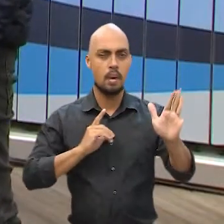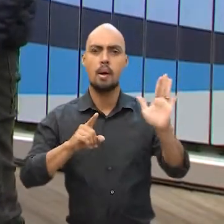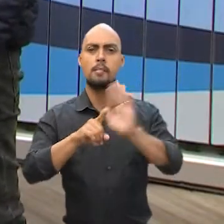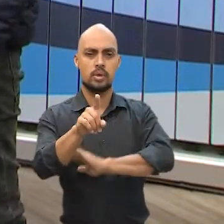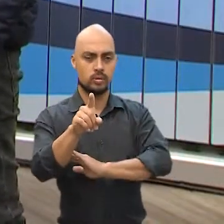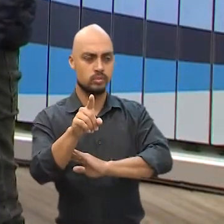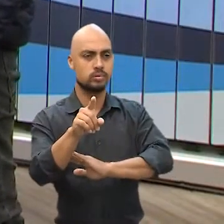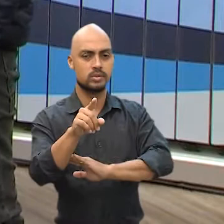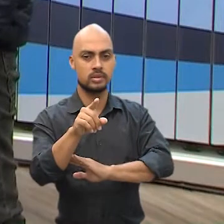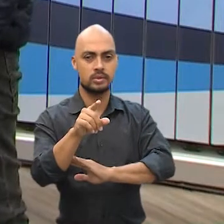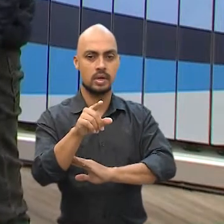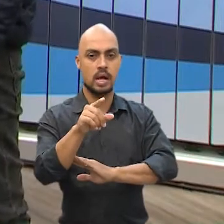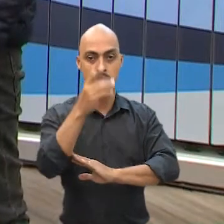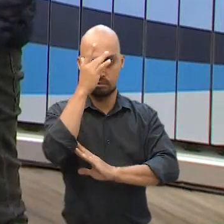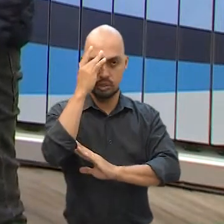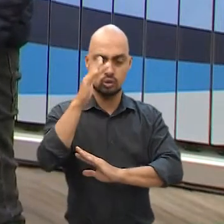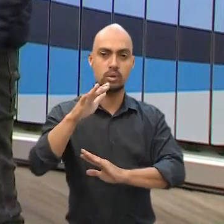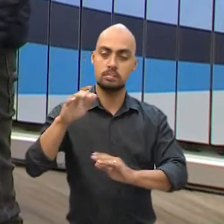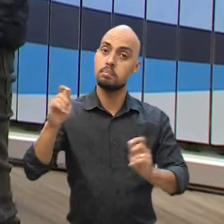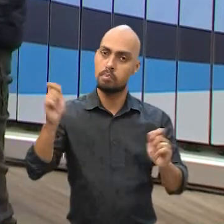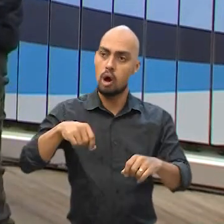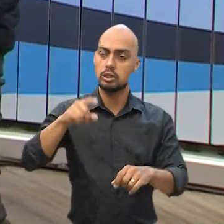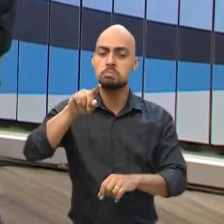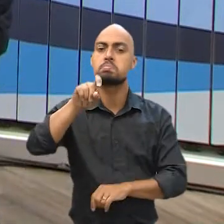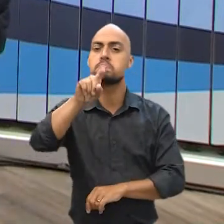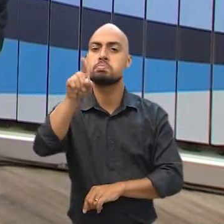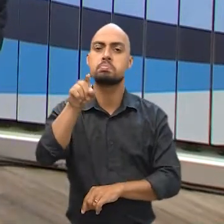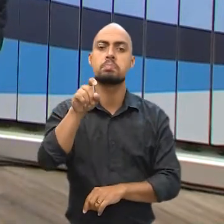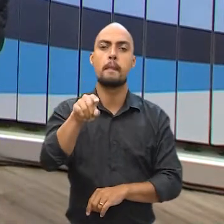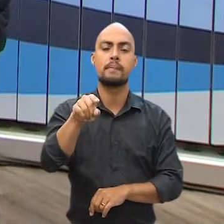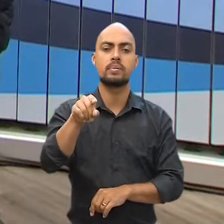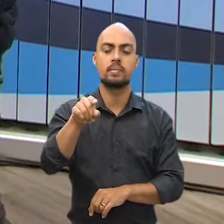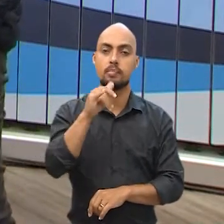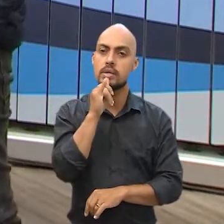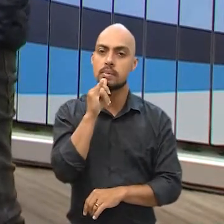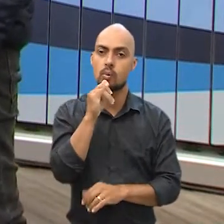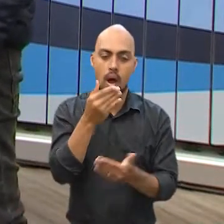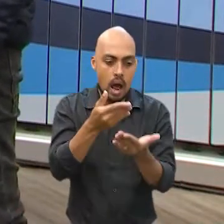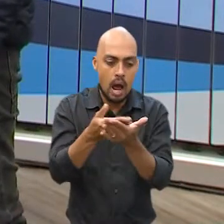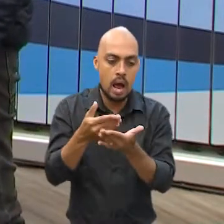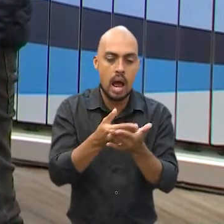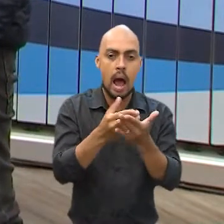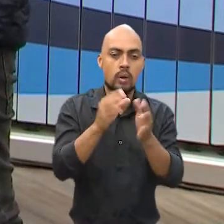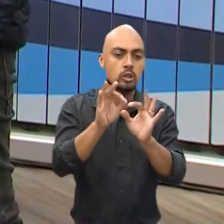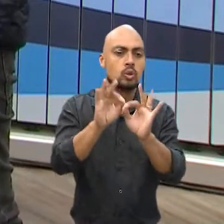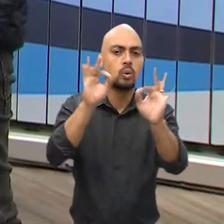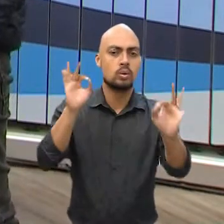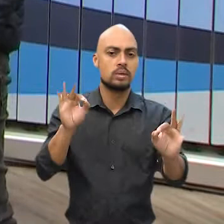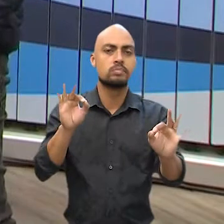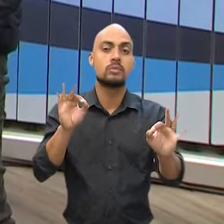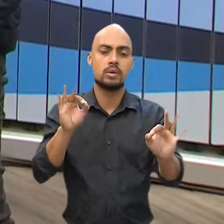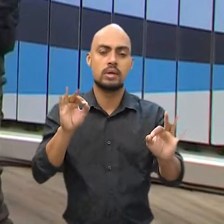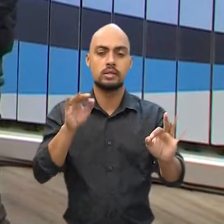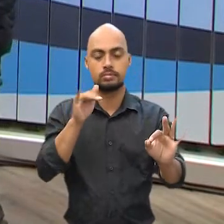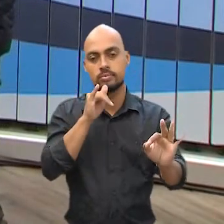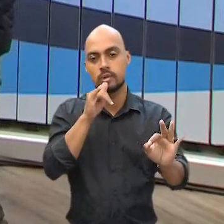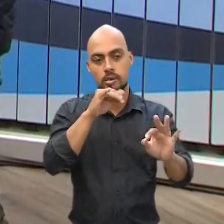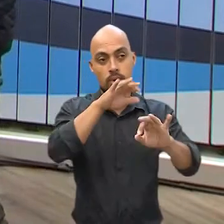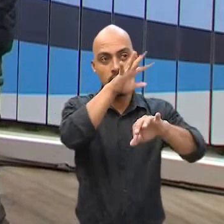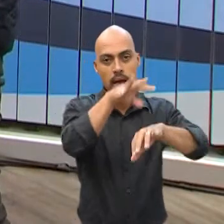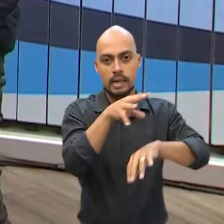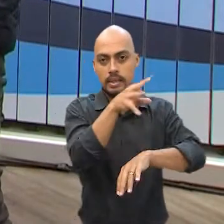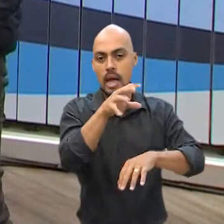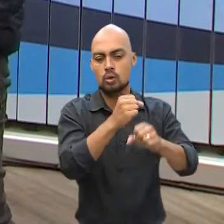aqui que certamente muita gente está fazendo em casa. Aulas online em definição do calendário